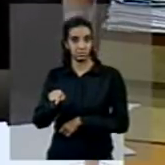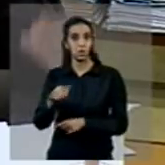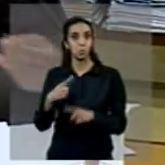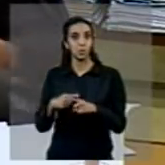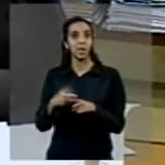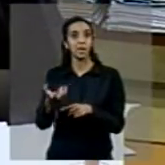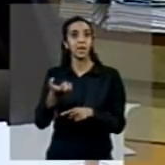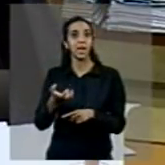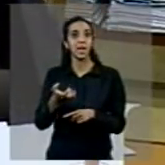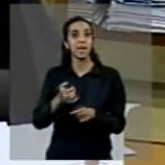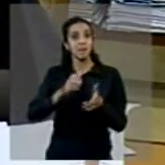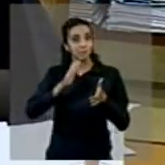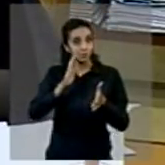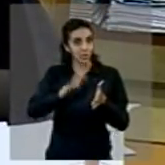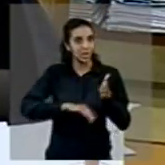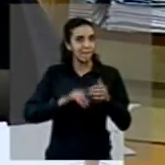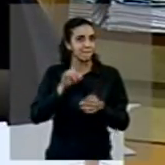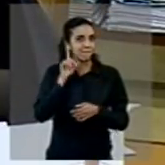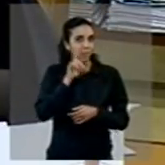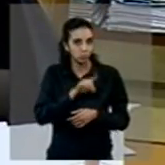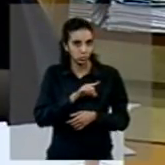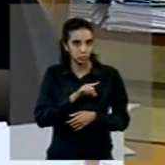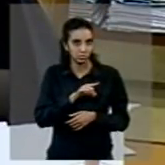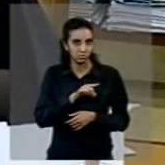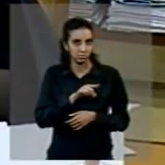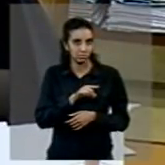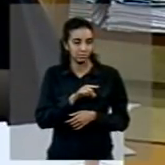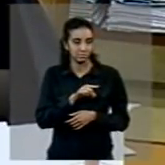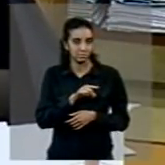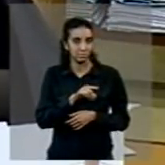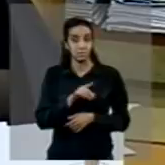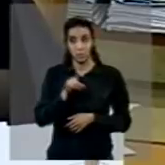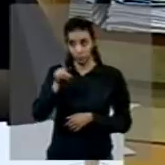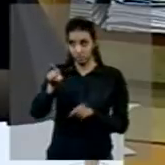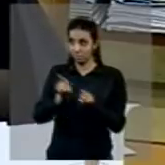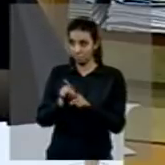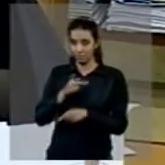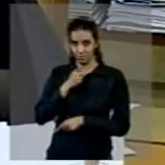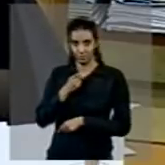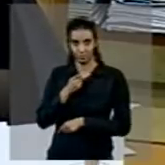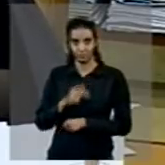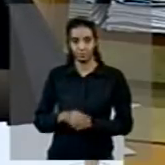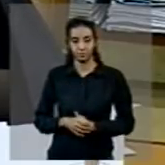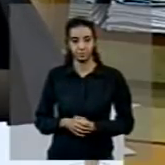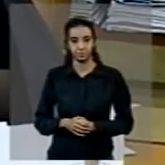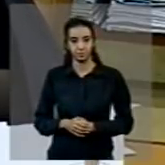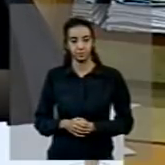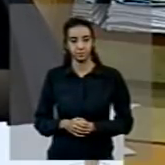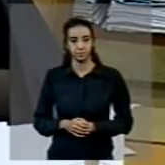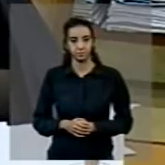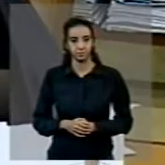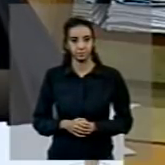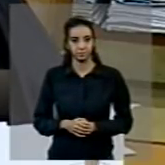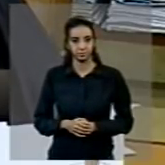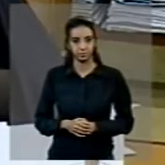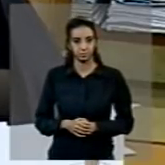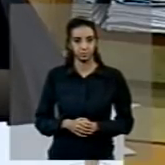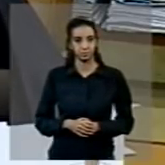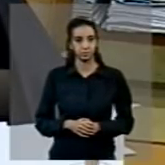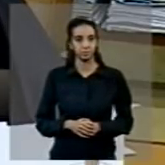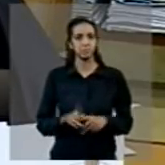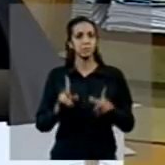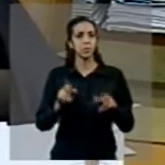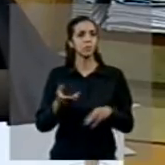às fraudes que Vossa Excelência também aqui relatou, como já tinha havido antes a